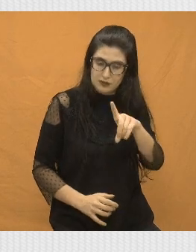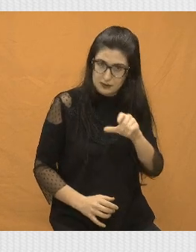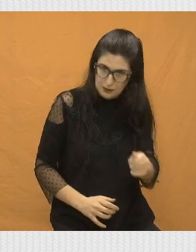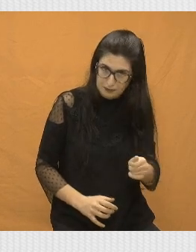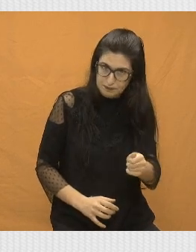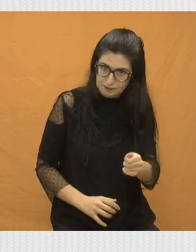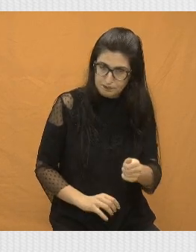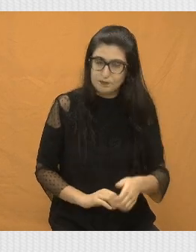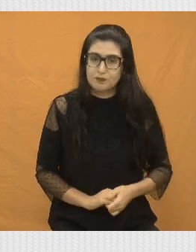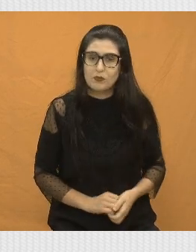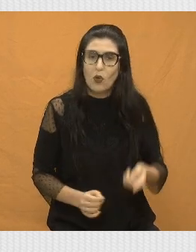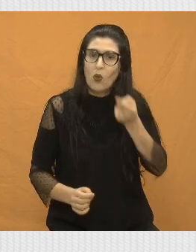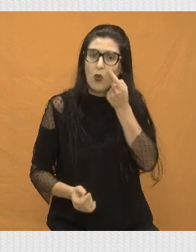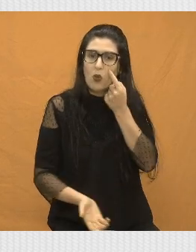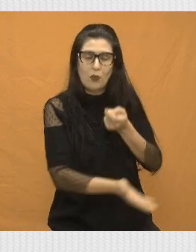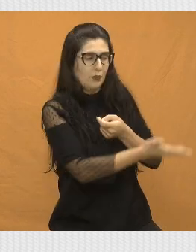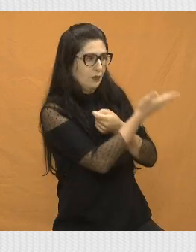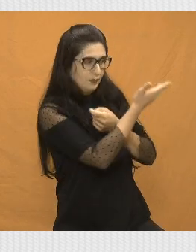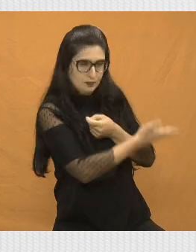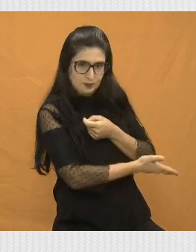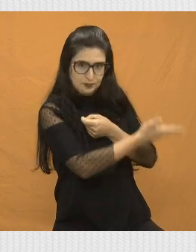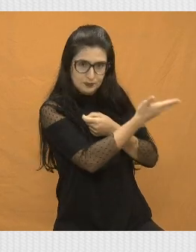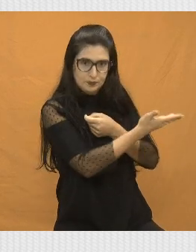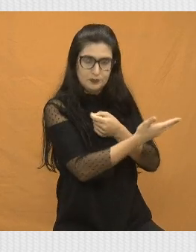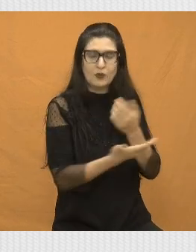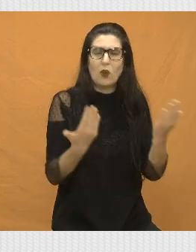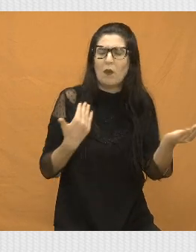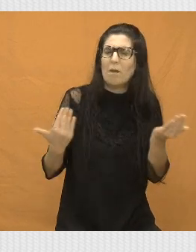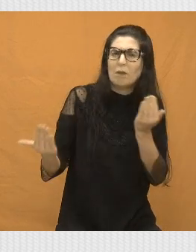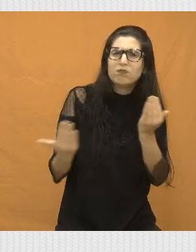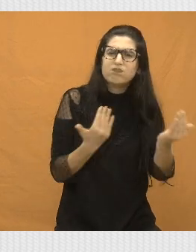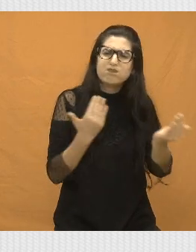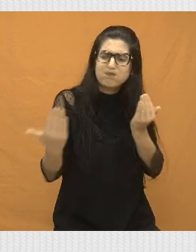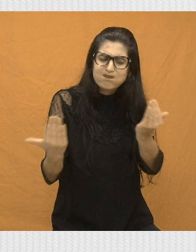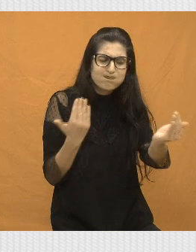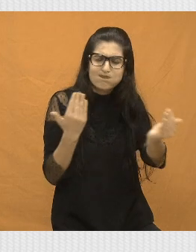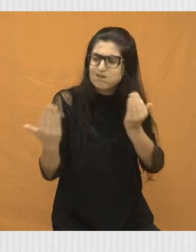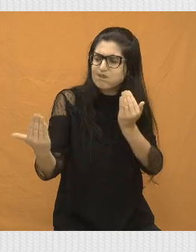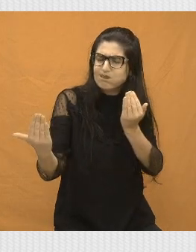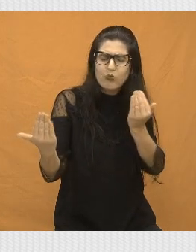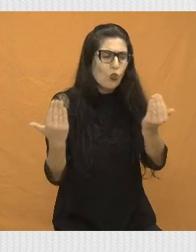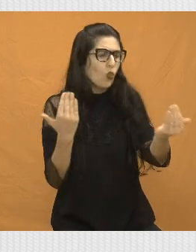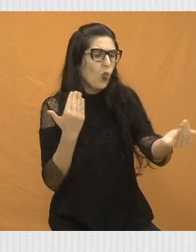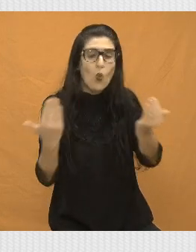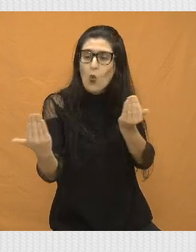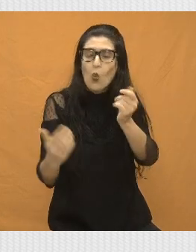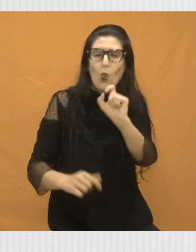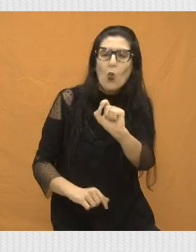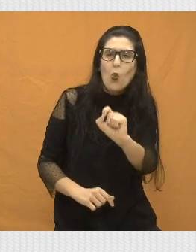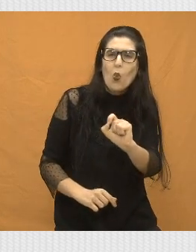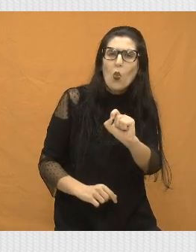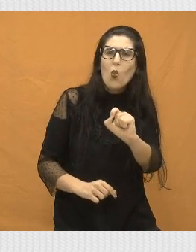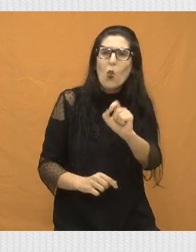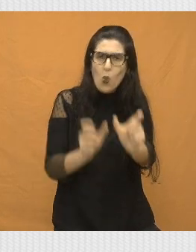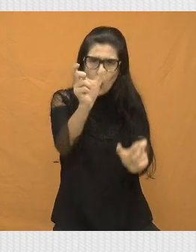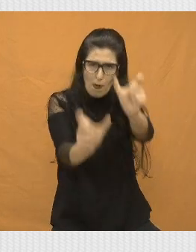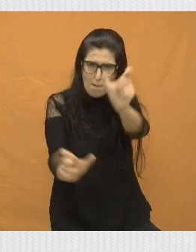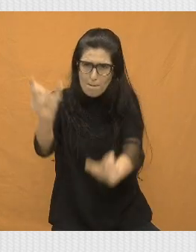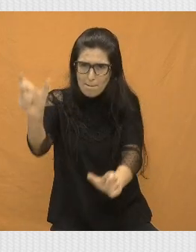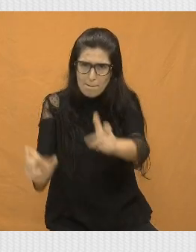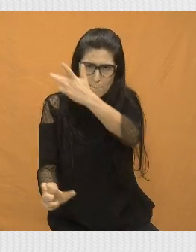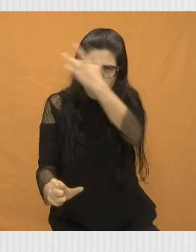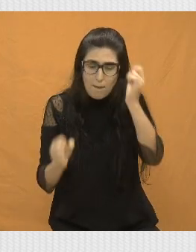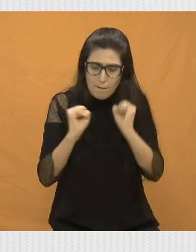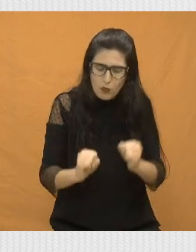Aqui tem um quadro que ele traz para nós um comparativo do que vocês possam entender da receita corrente líquida.